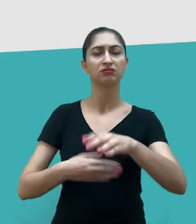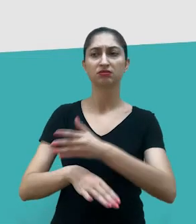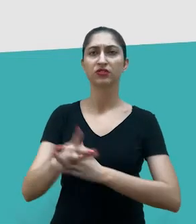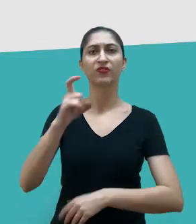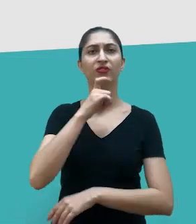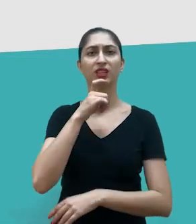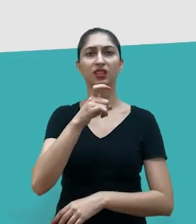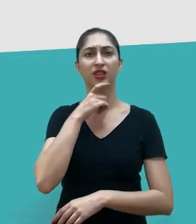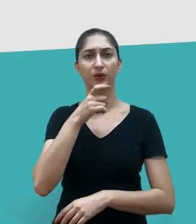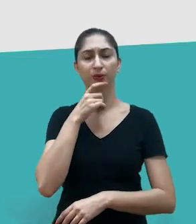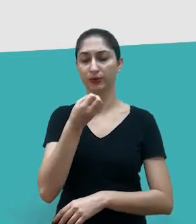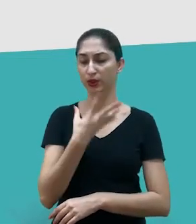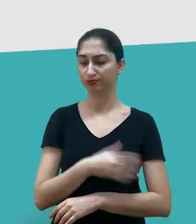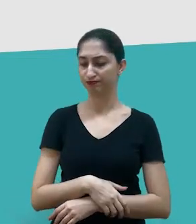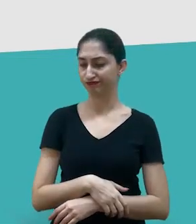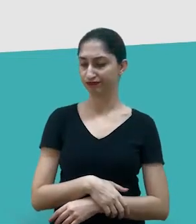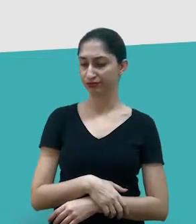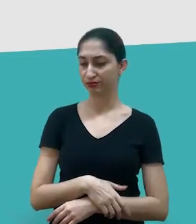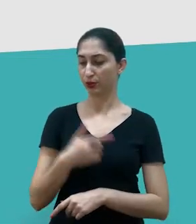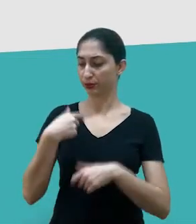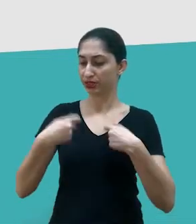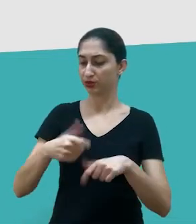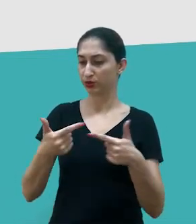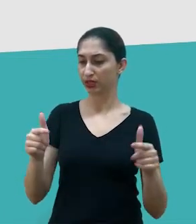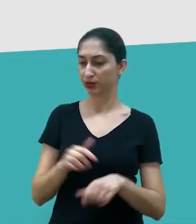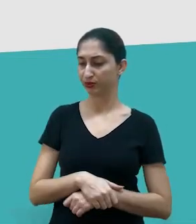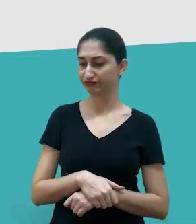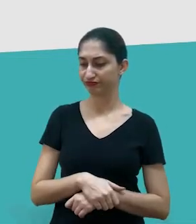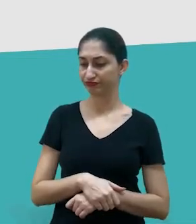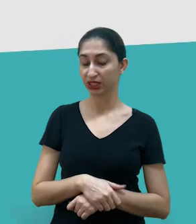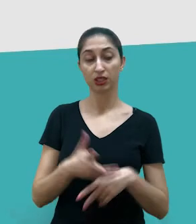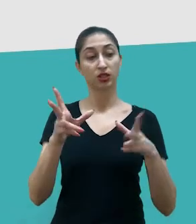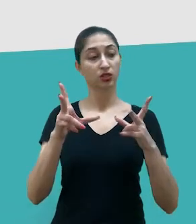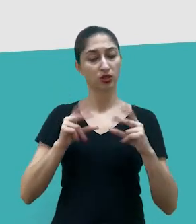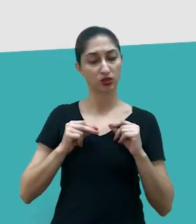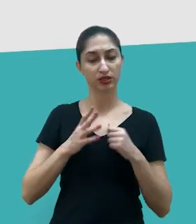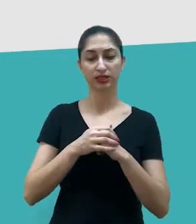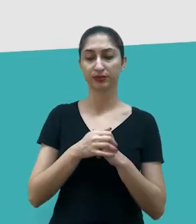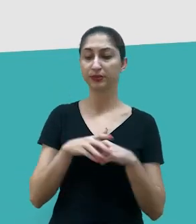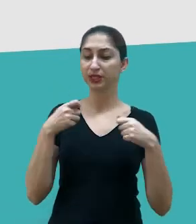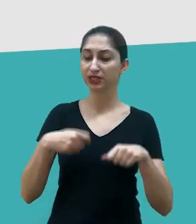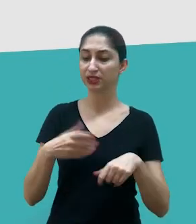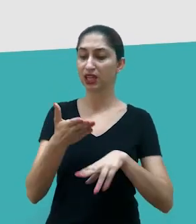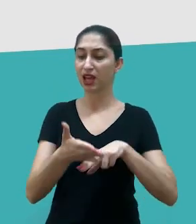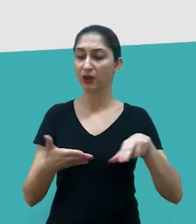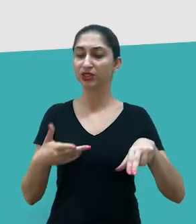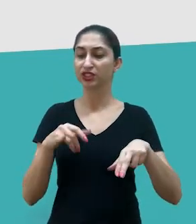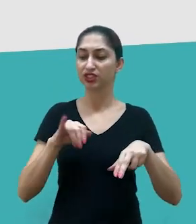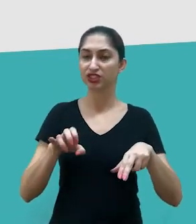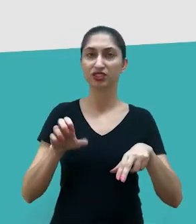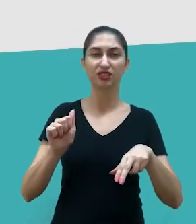meu guarda-roupa, eu preciso e não tenho. Nossa, tá faltando uma boa calça jeans que